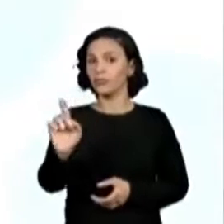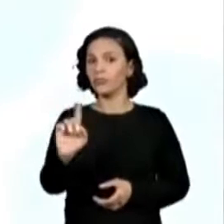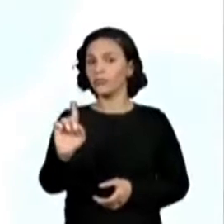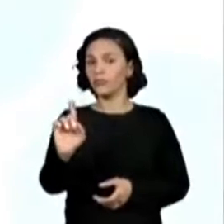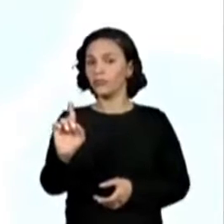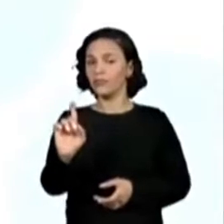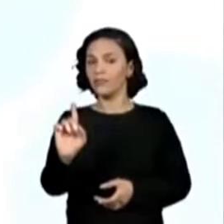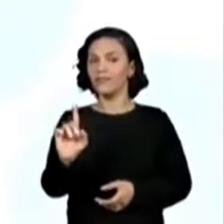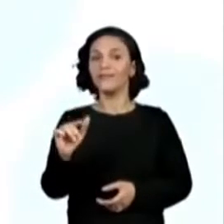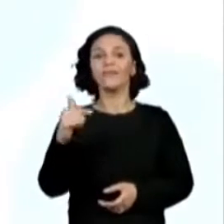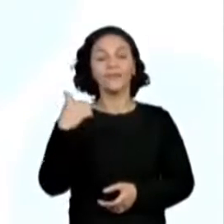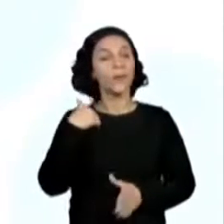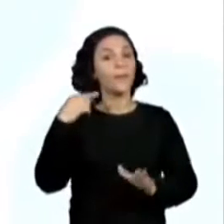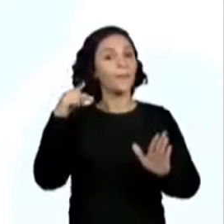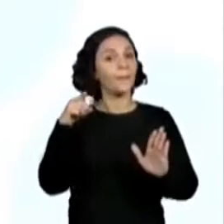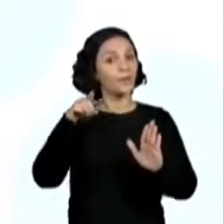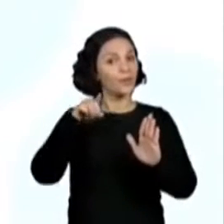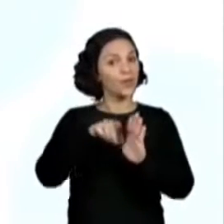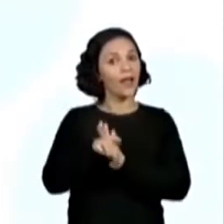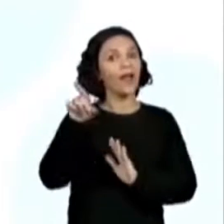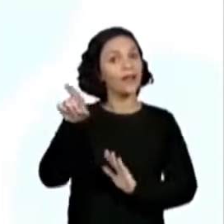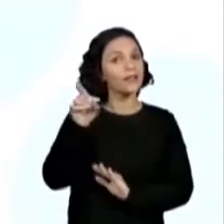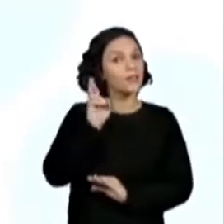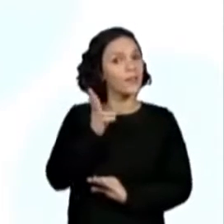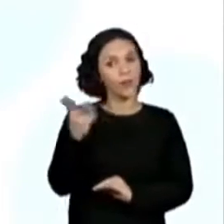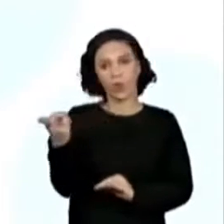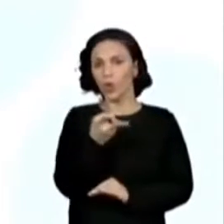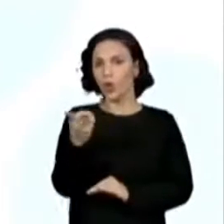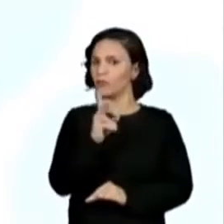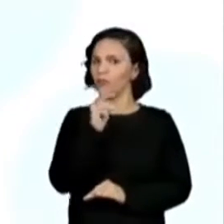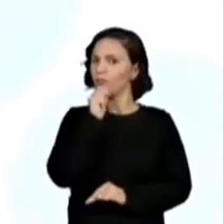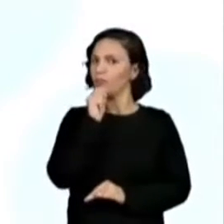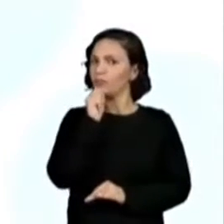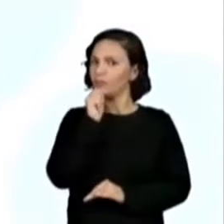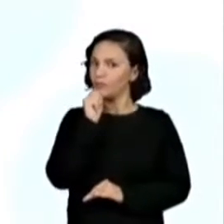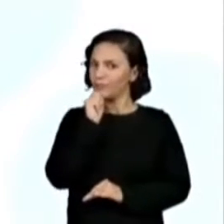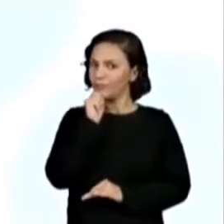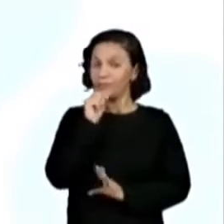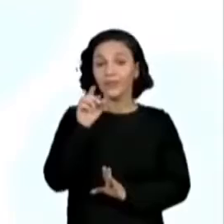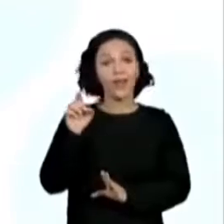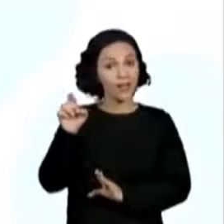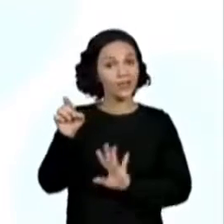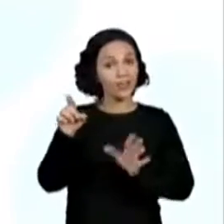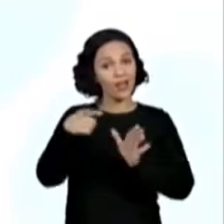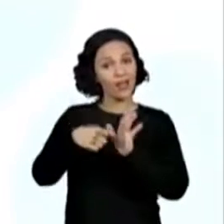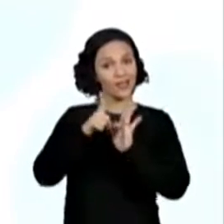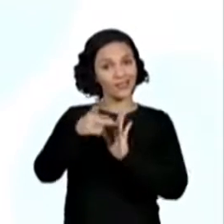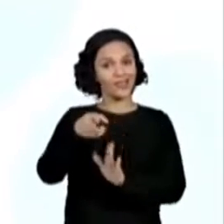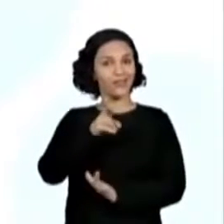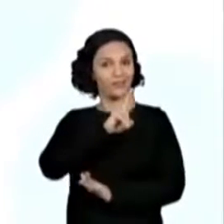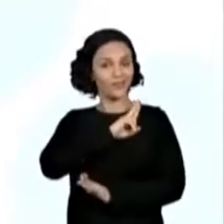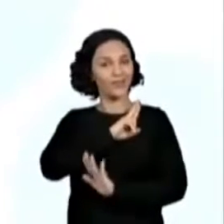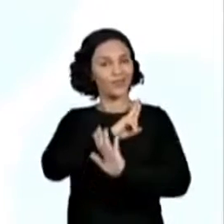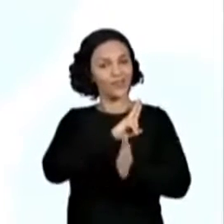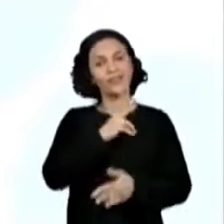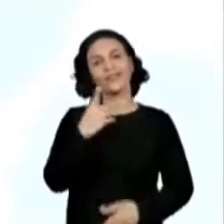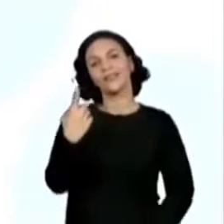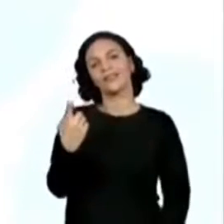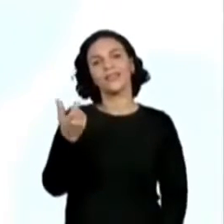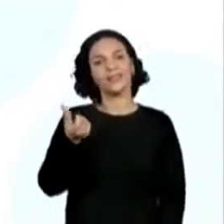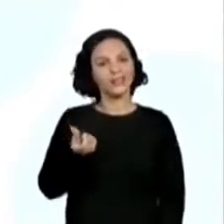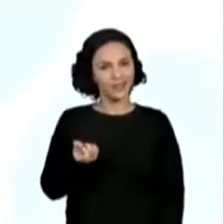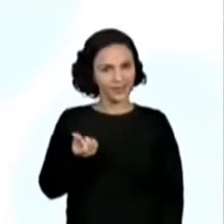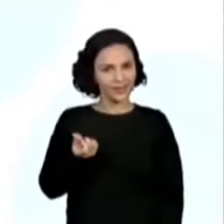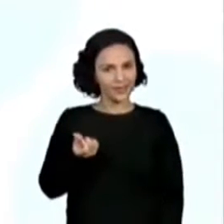pedindo, nós não estamos aqui pedindo ainda nas duas, certo? Como eles já tinham respondido, vamos colocar aqui,